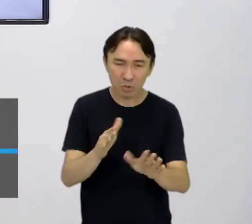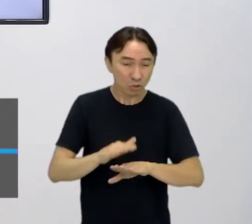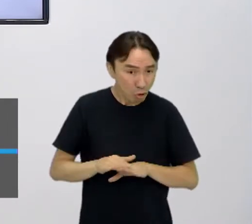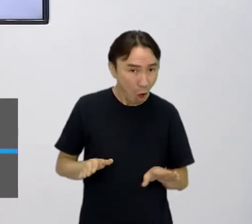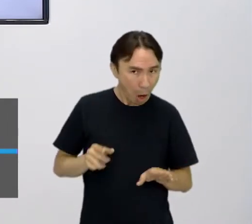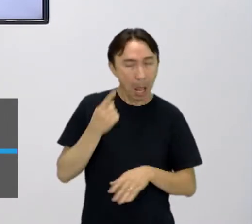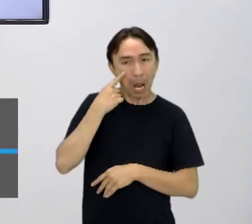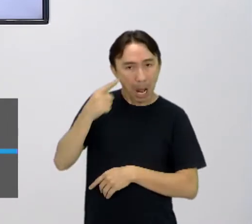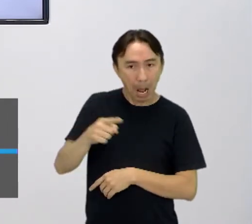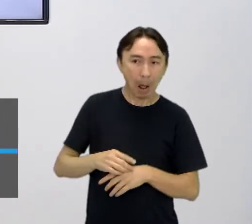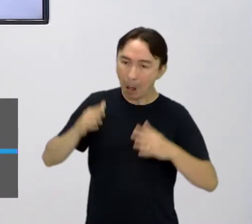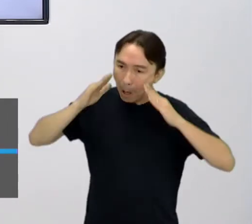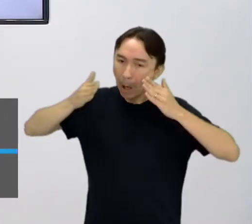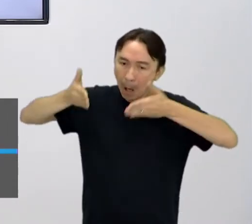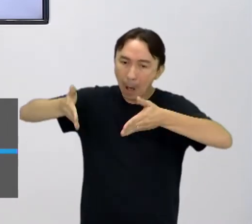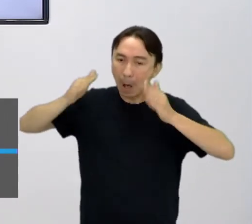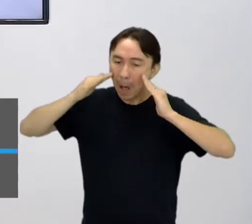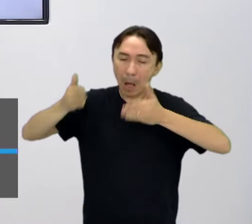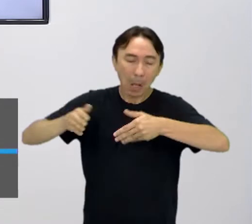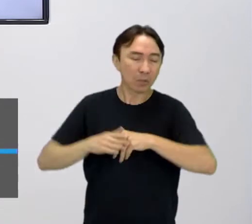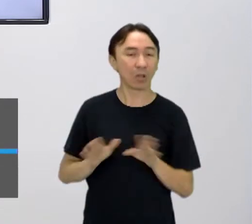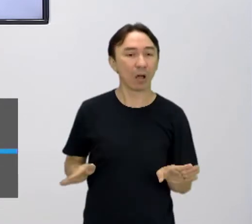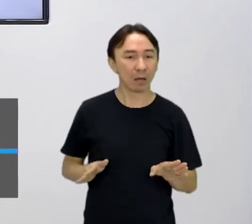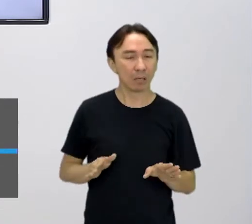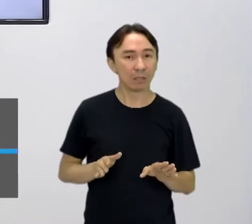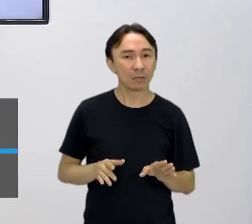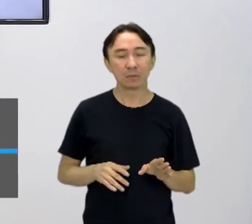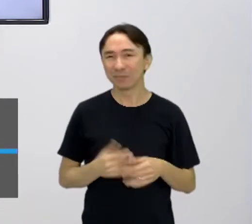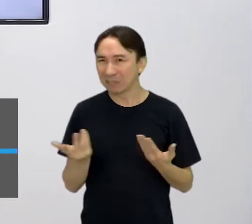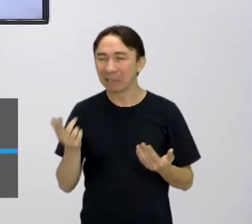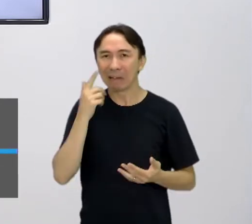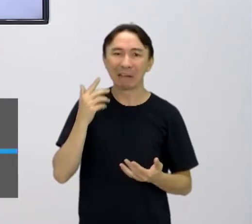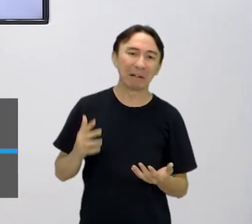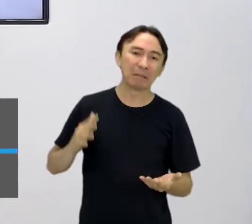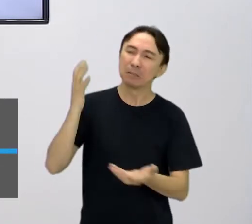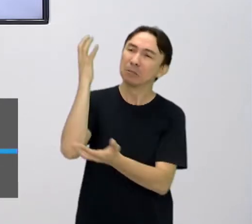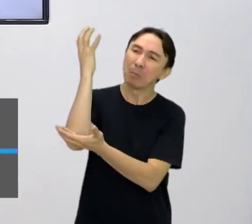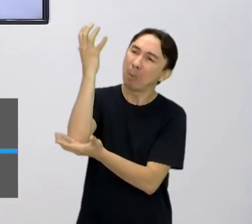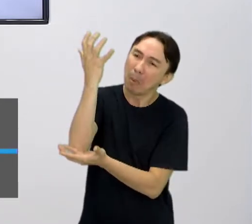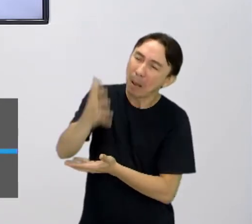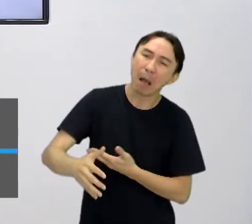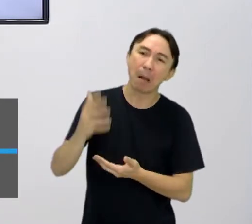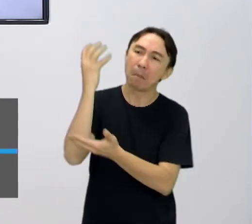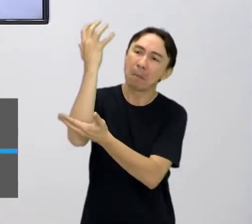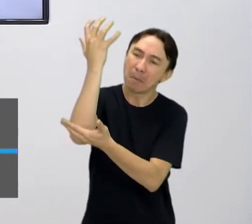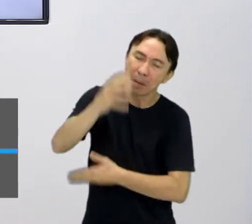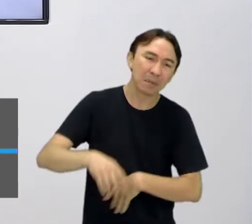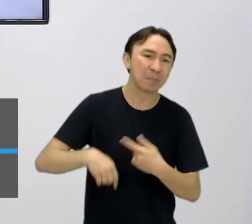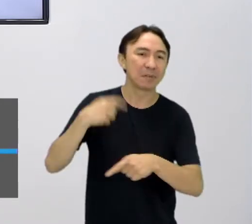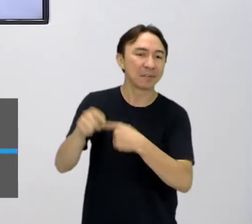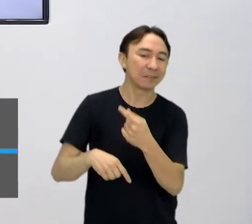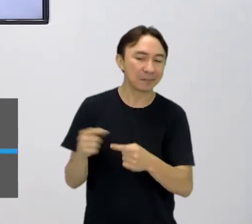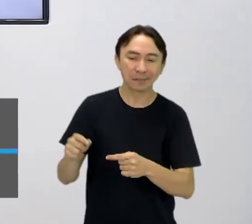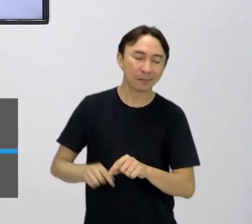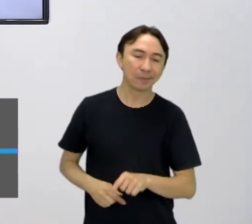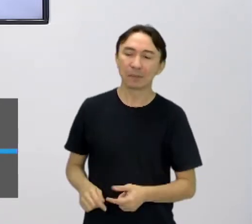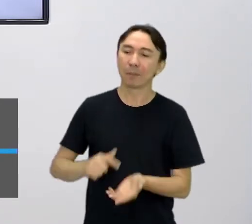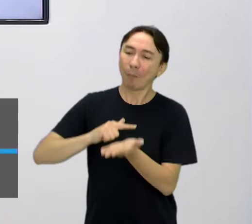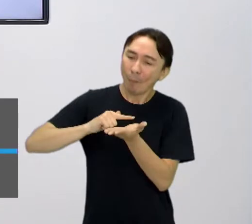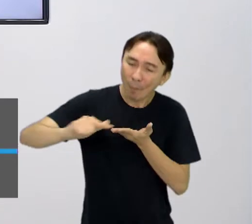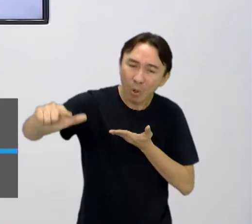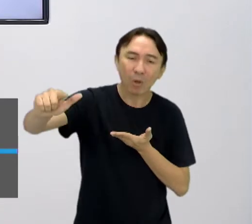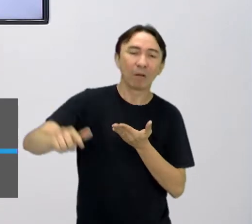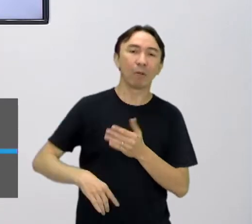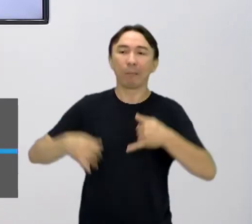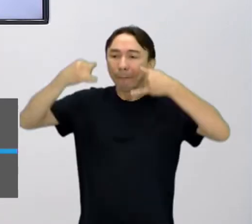no micro, né? Ó, devastou e pronto. Devastou, vai virar o quê? Vai virar pastagem. Não é? Devastou, né? Vai